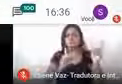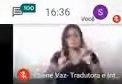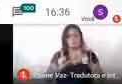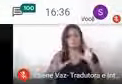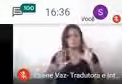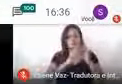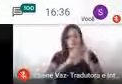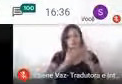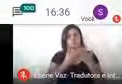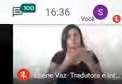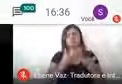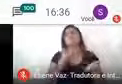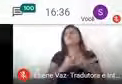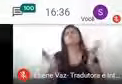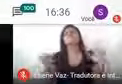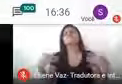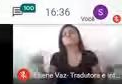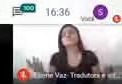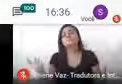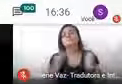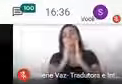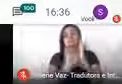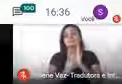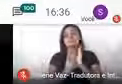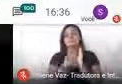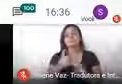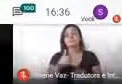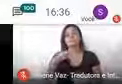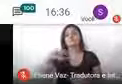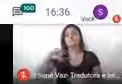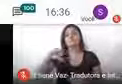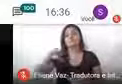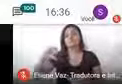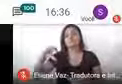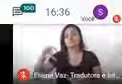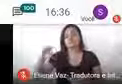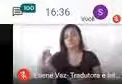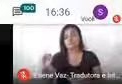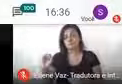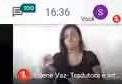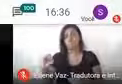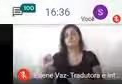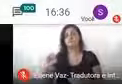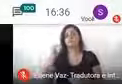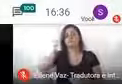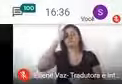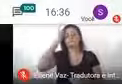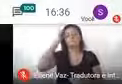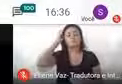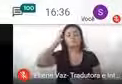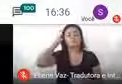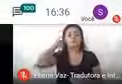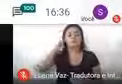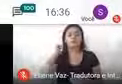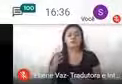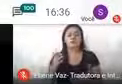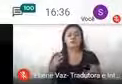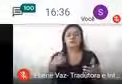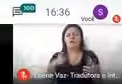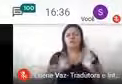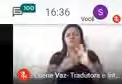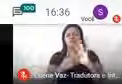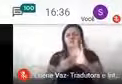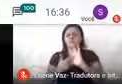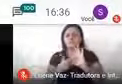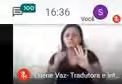desde a década de 90, nós temos estudos feitos nessa perspectiva. E eu trouxe aqui um quadro